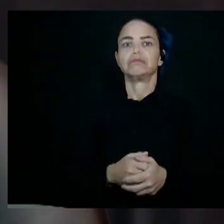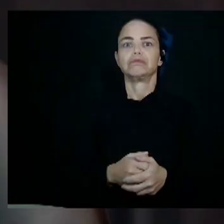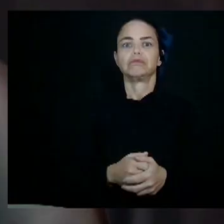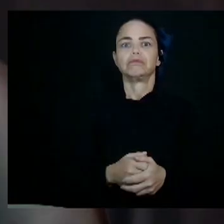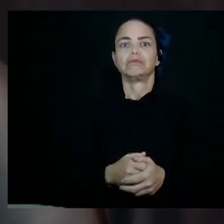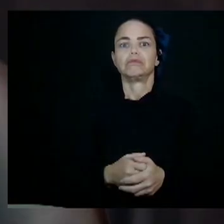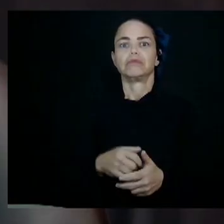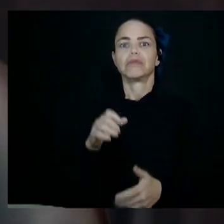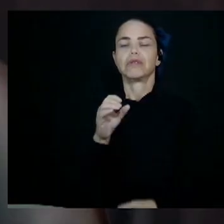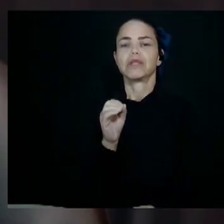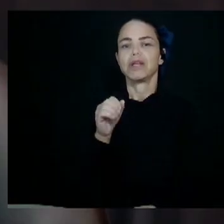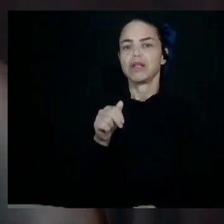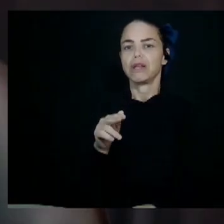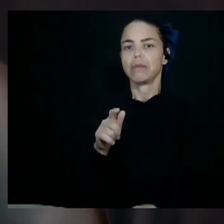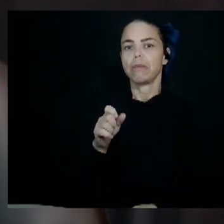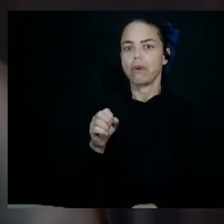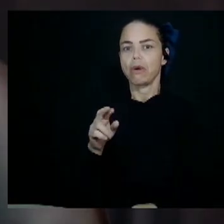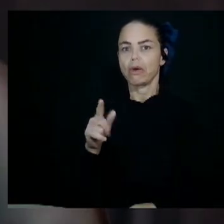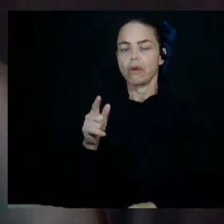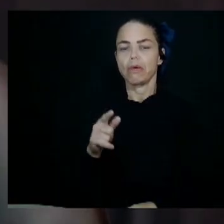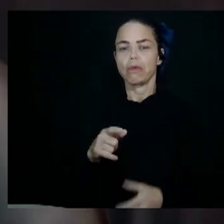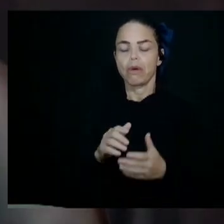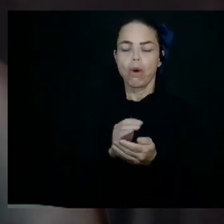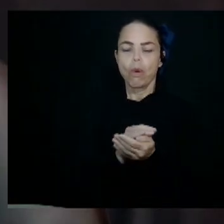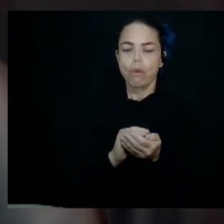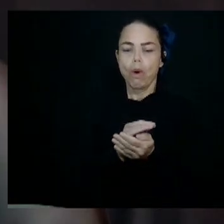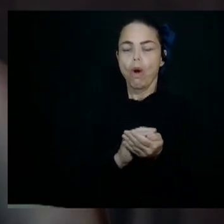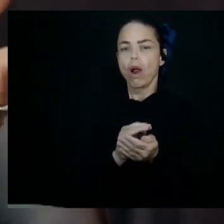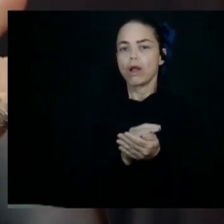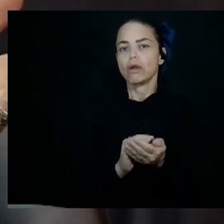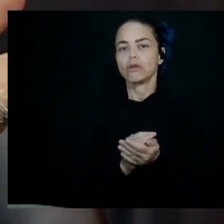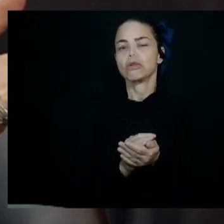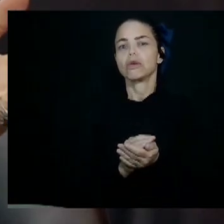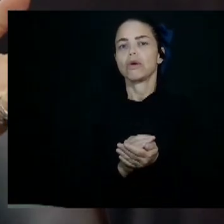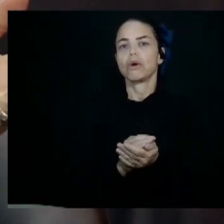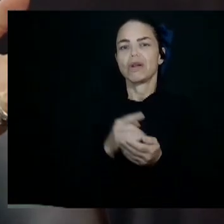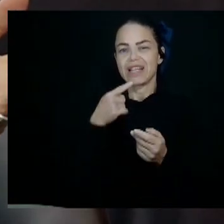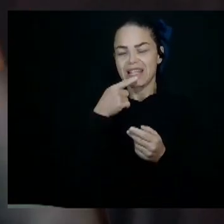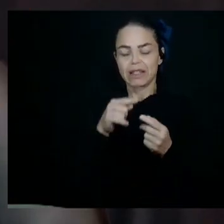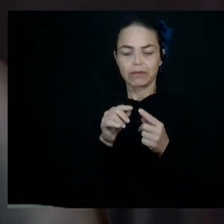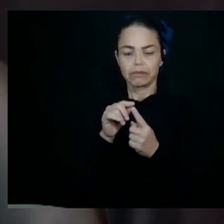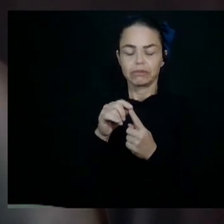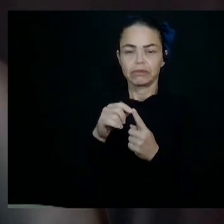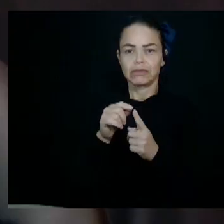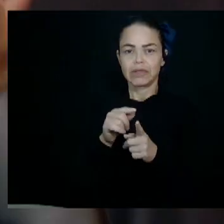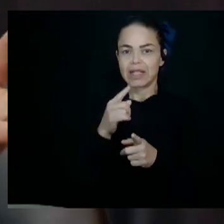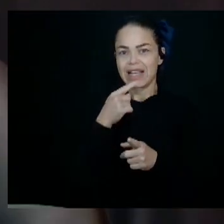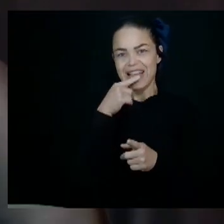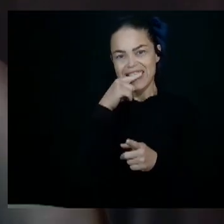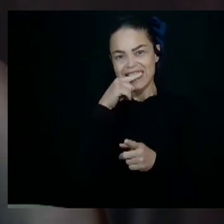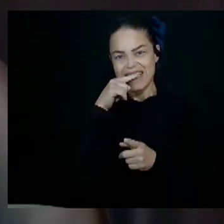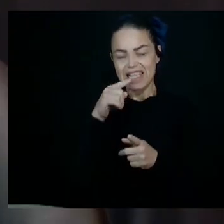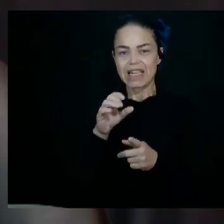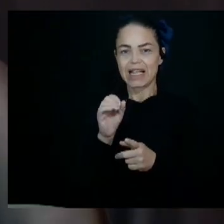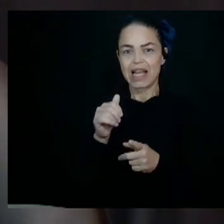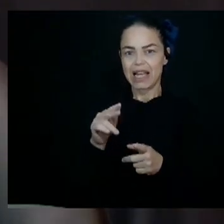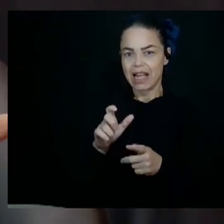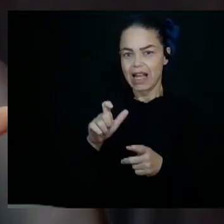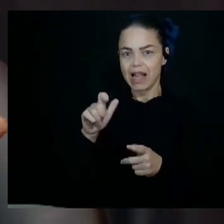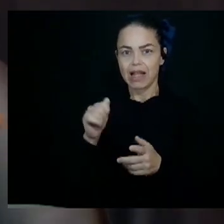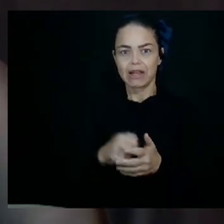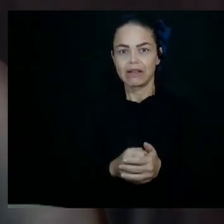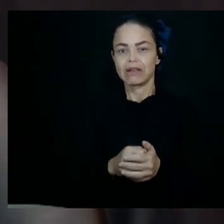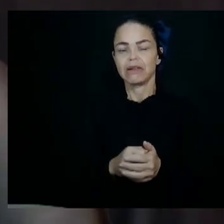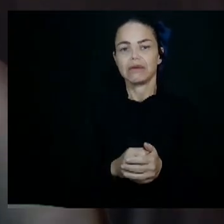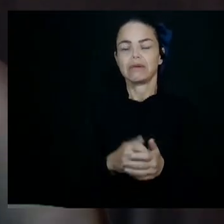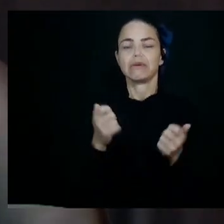roll, rolinho de canela, né? Que a princípio todo mundo acha que, né, vai ovo, vai isso, mas ele pode não ir